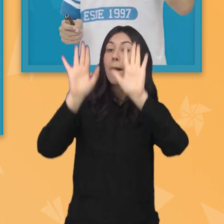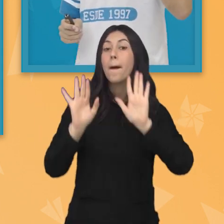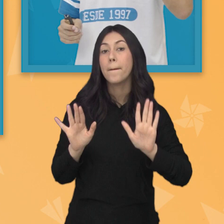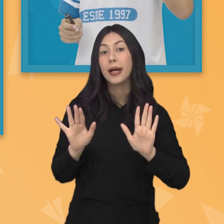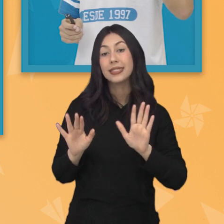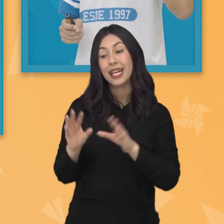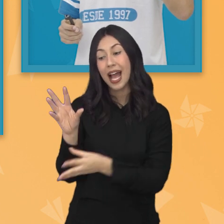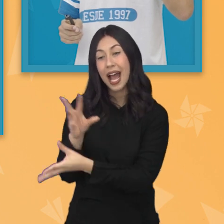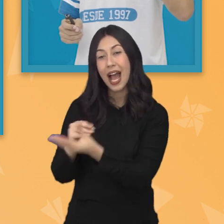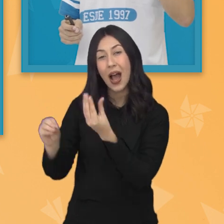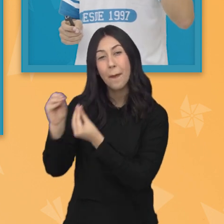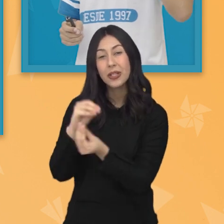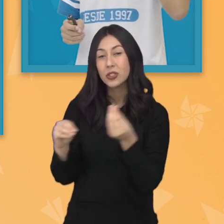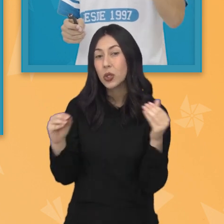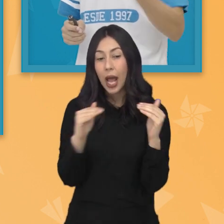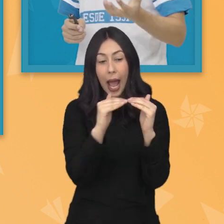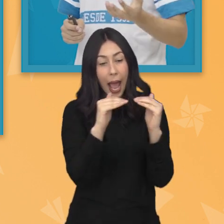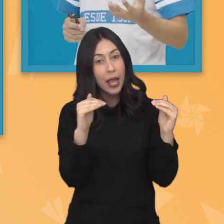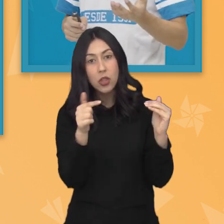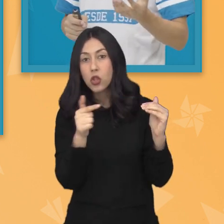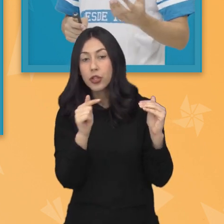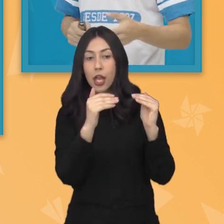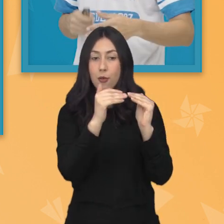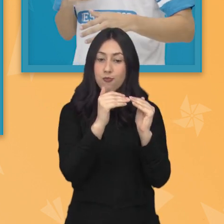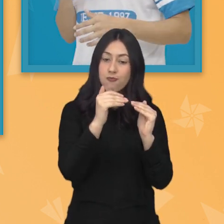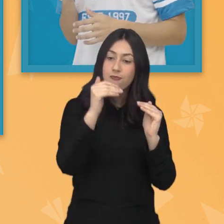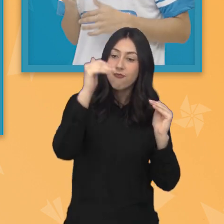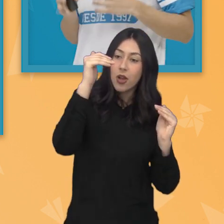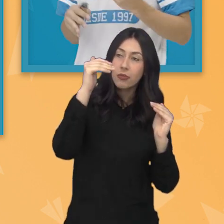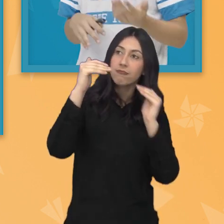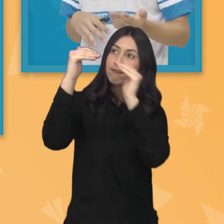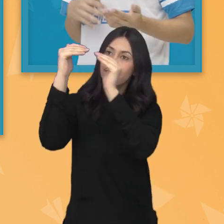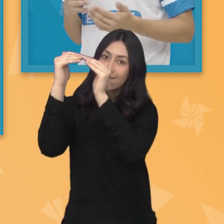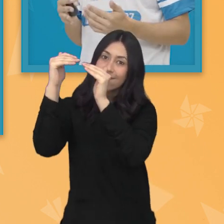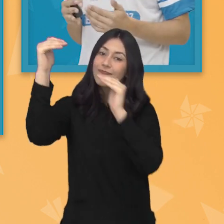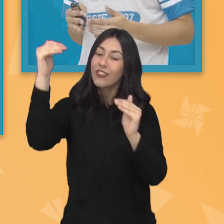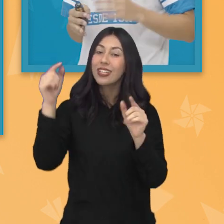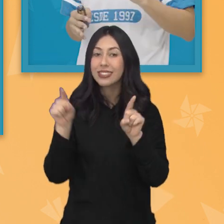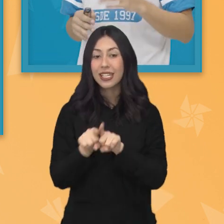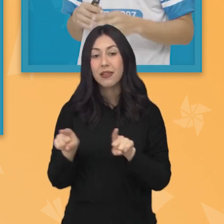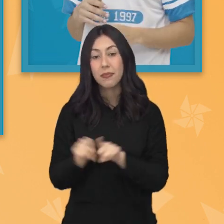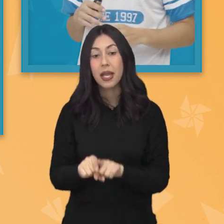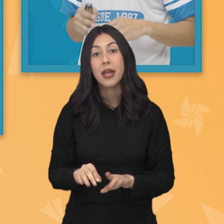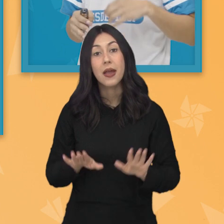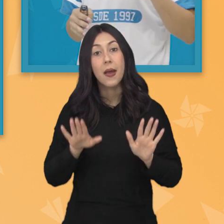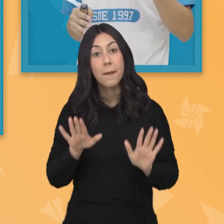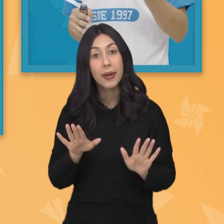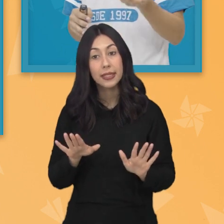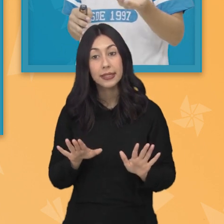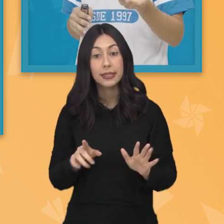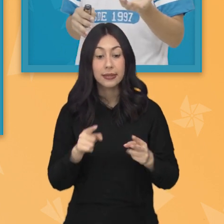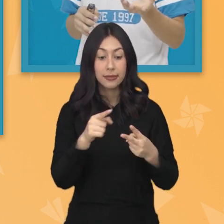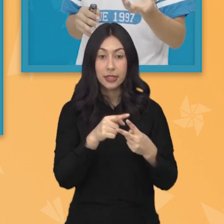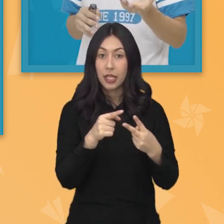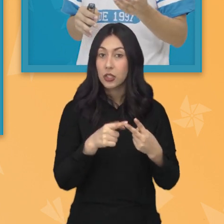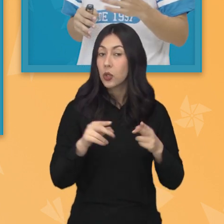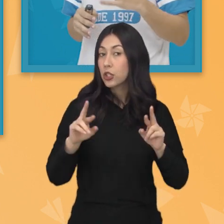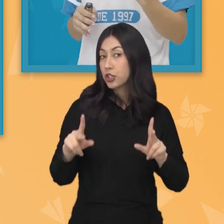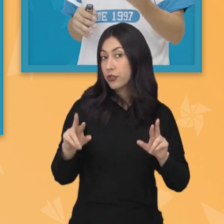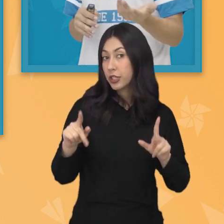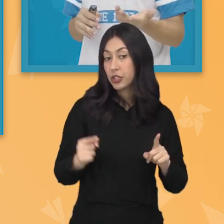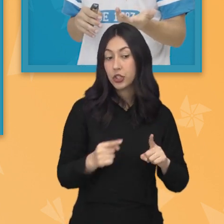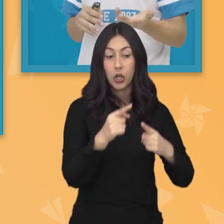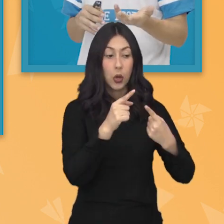uma faixa de temperatura de fusão e uma faixa de temperatura de ebulição, né? E a azeotrópica e eutética é que tem uma característica